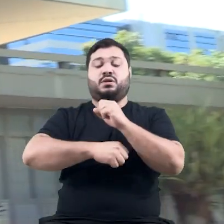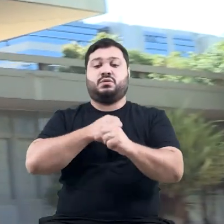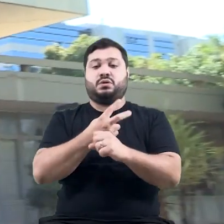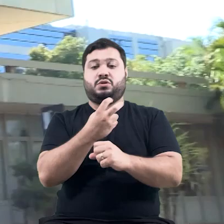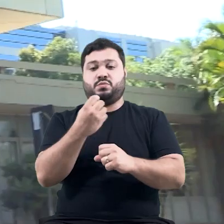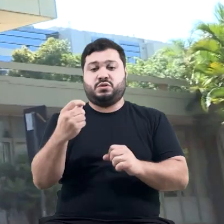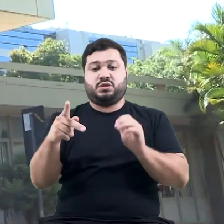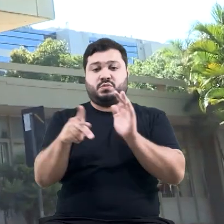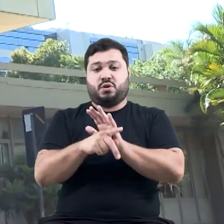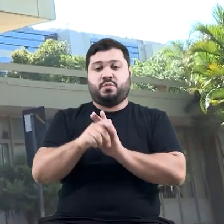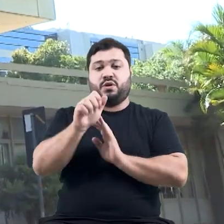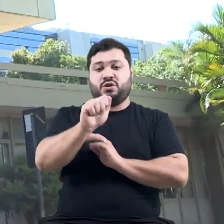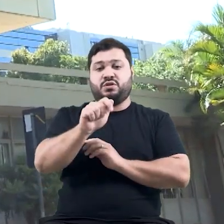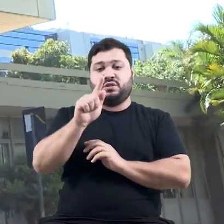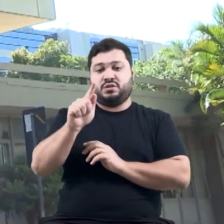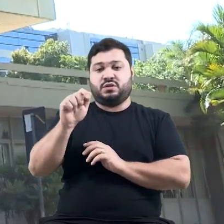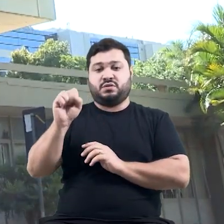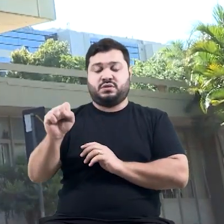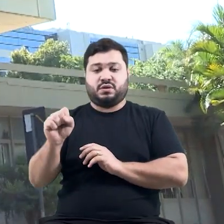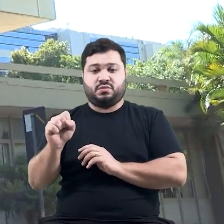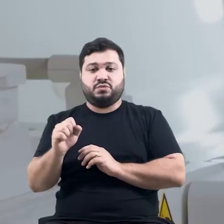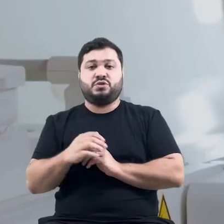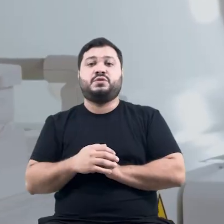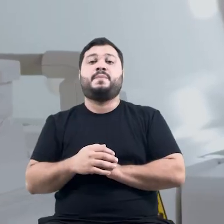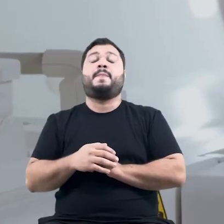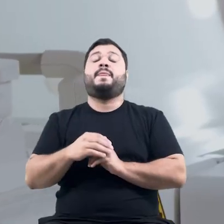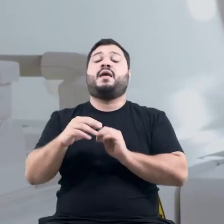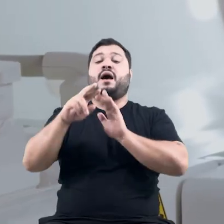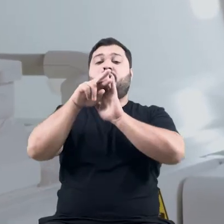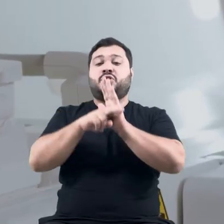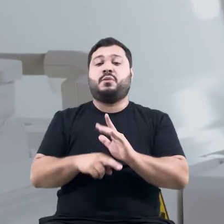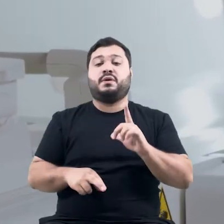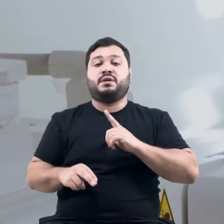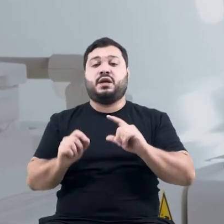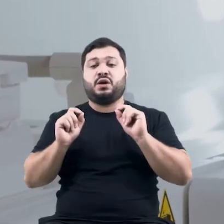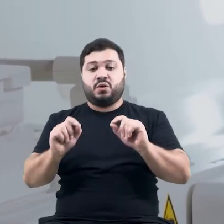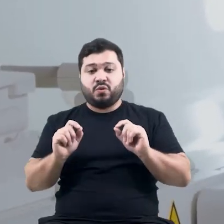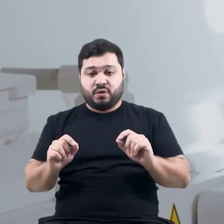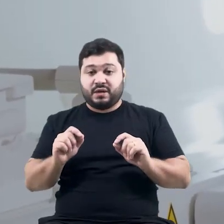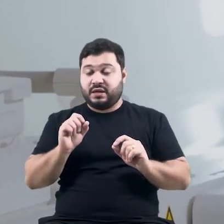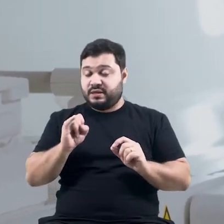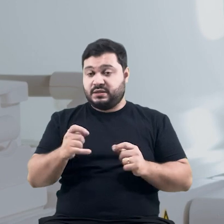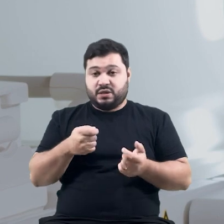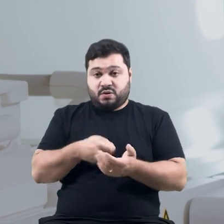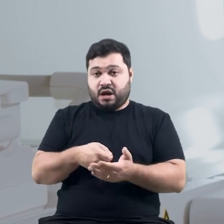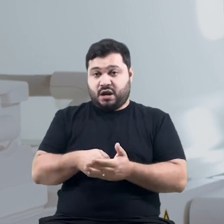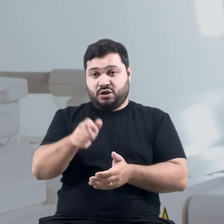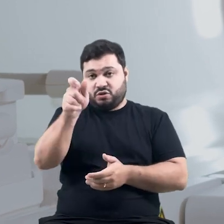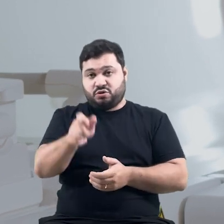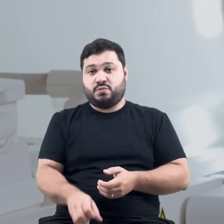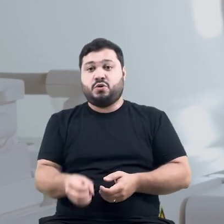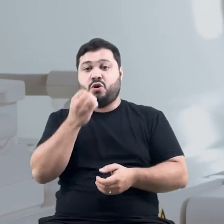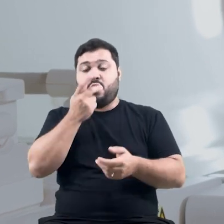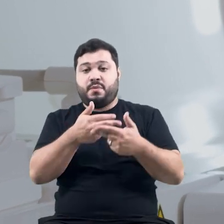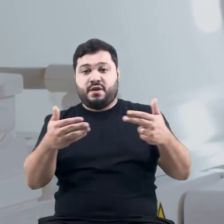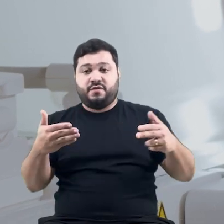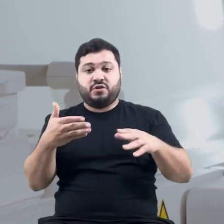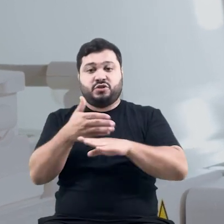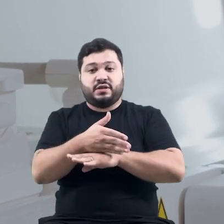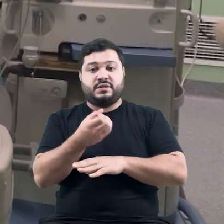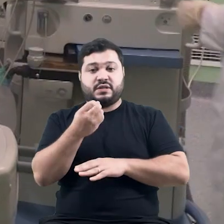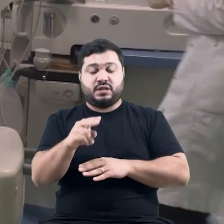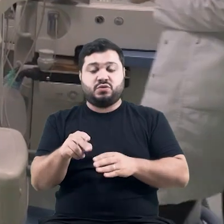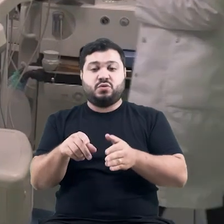de 2006 da Agência Nacional de Saúde. A norma estabelece que deixar de garantir ao consumidor benefício